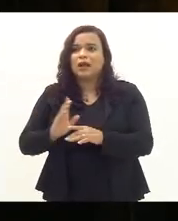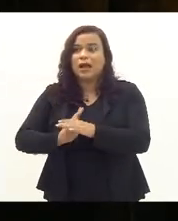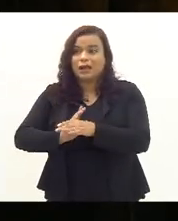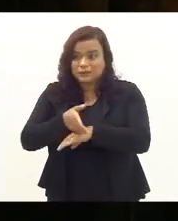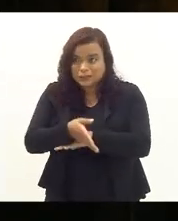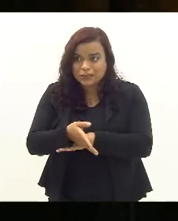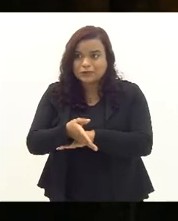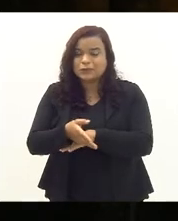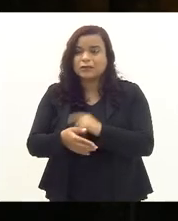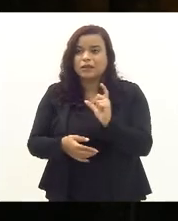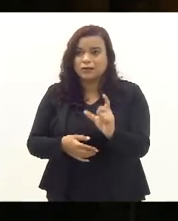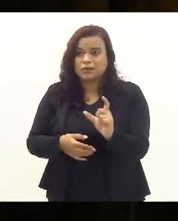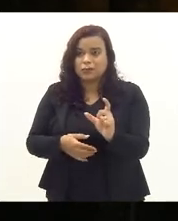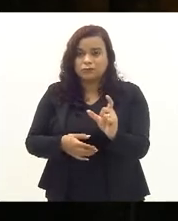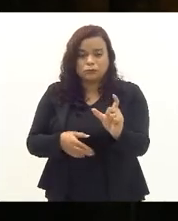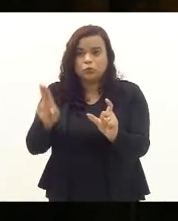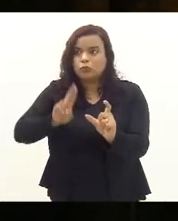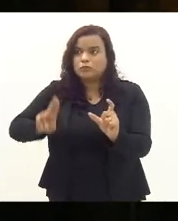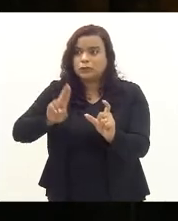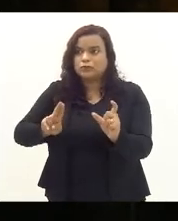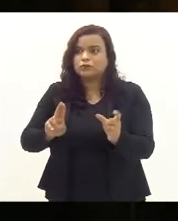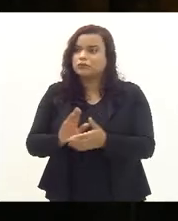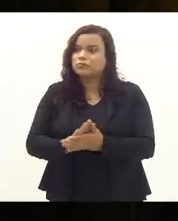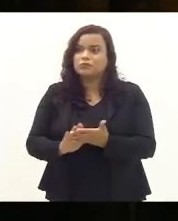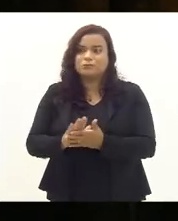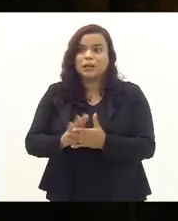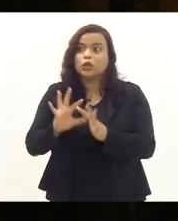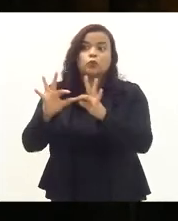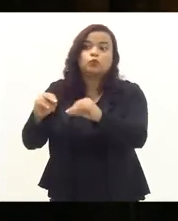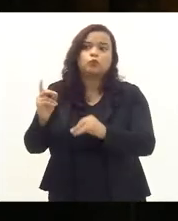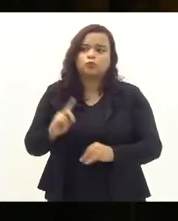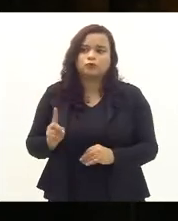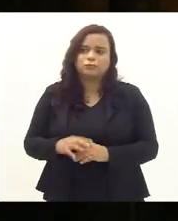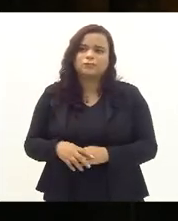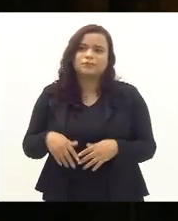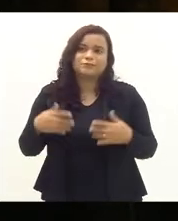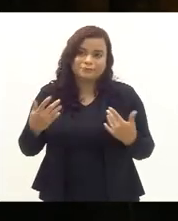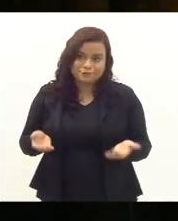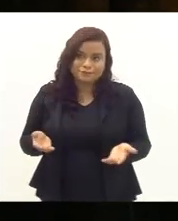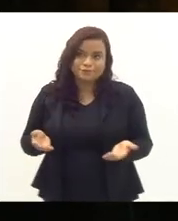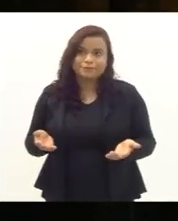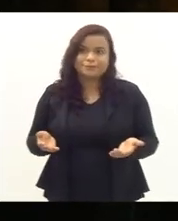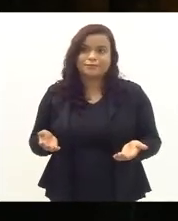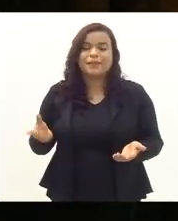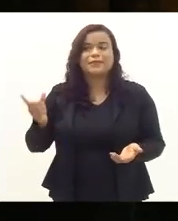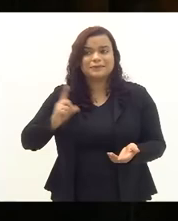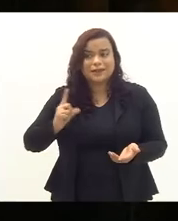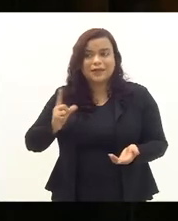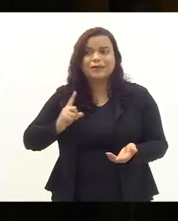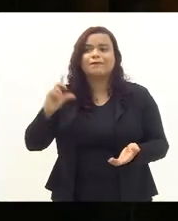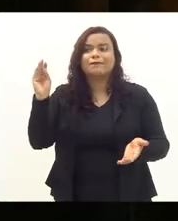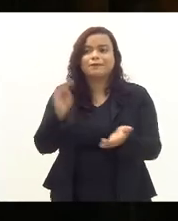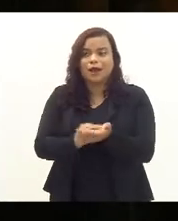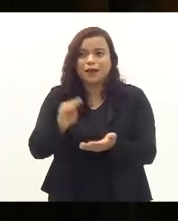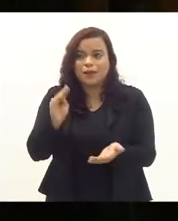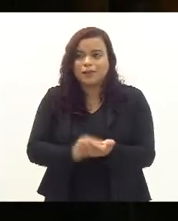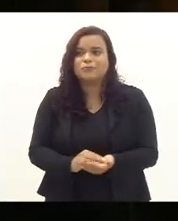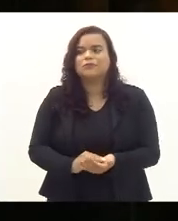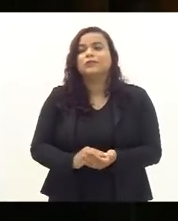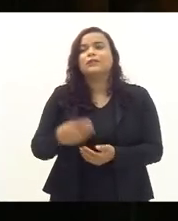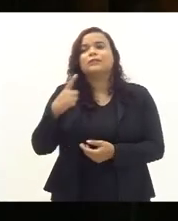acessar a esse benefício então há um vácuo a uma situação